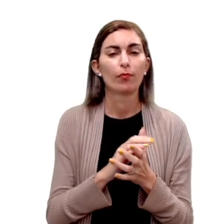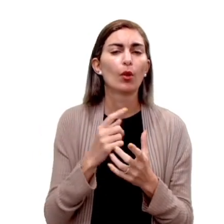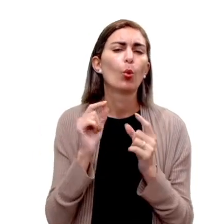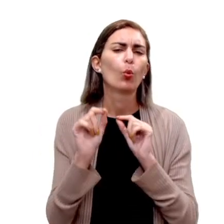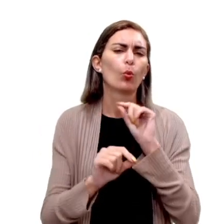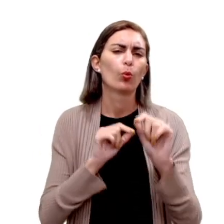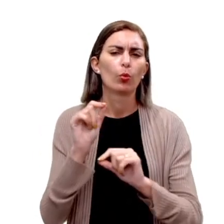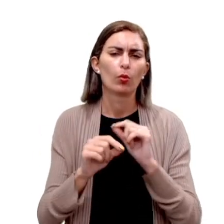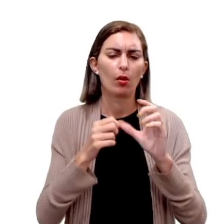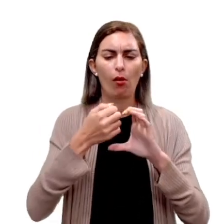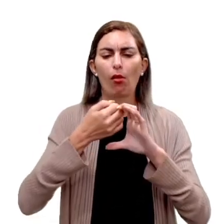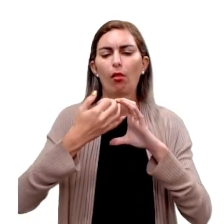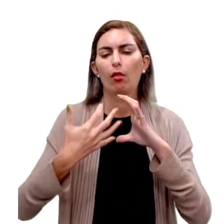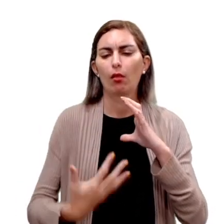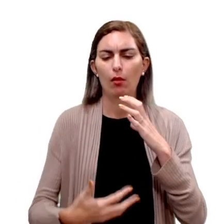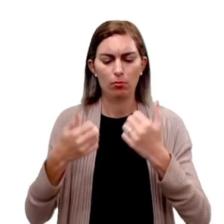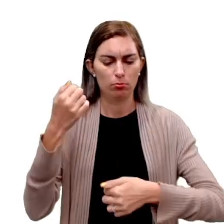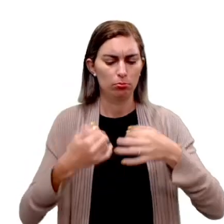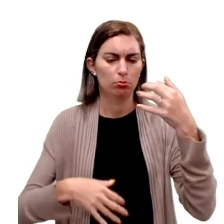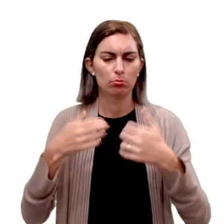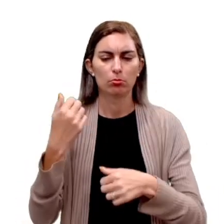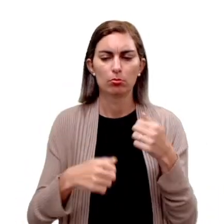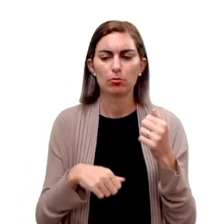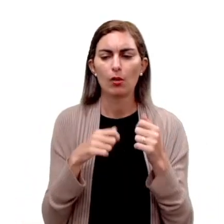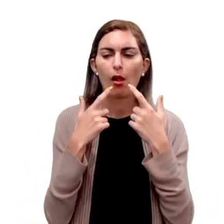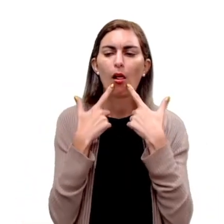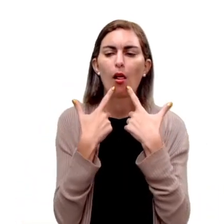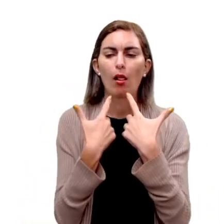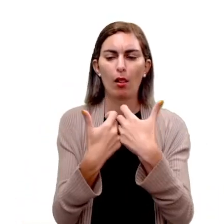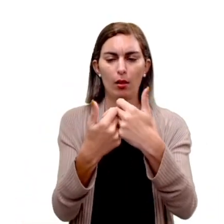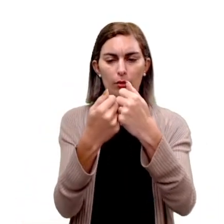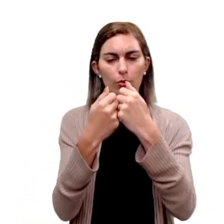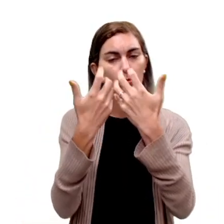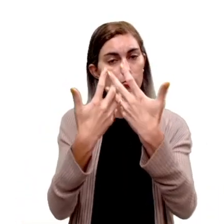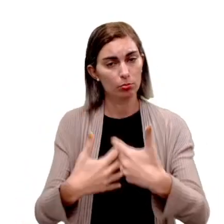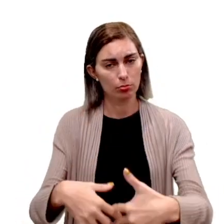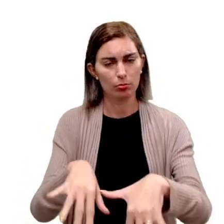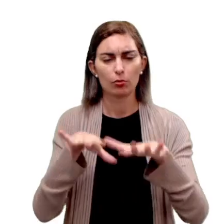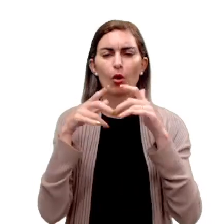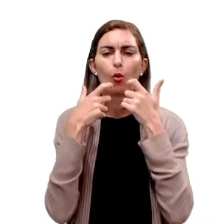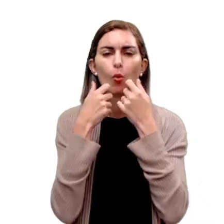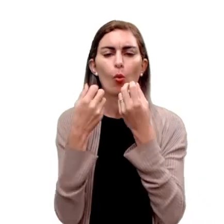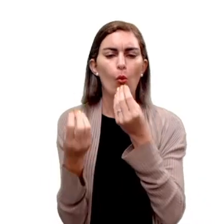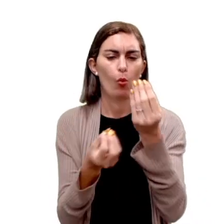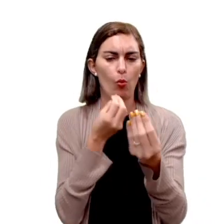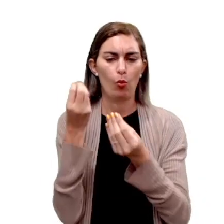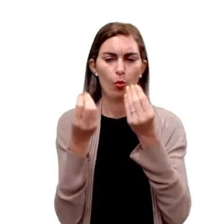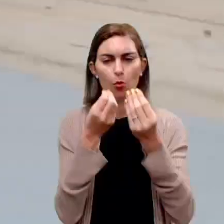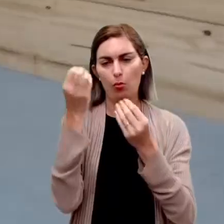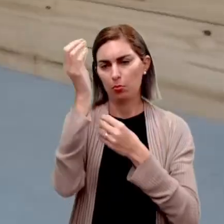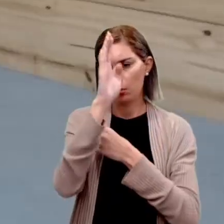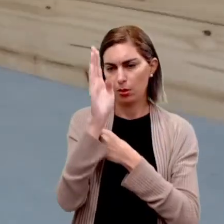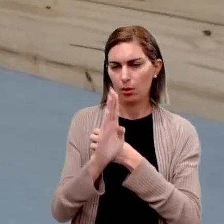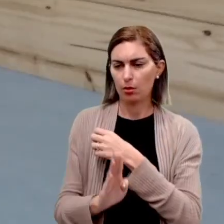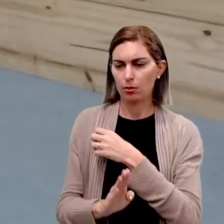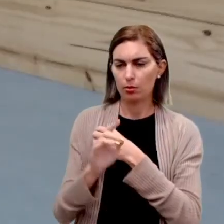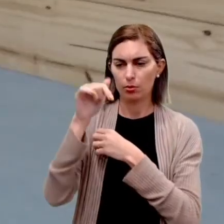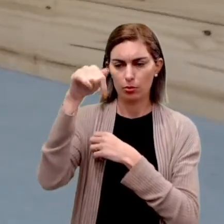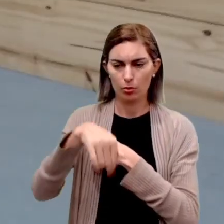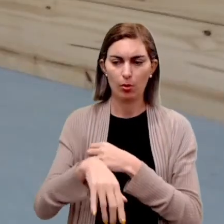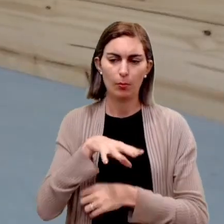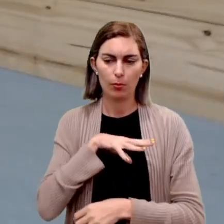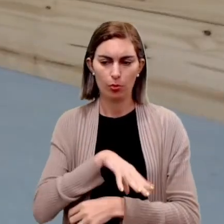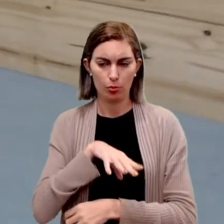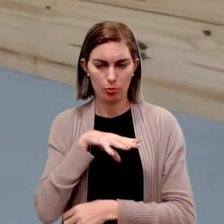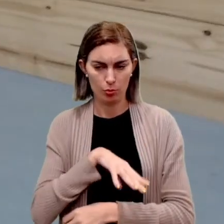uma descrição narrativa? É a linguagem natural, como nós estamos no Brasil, no caso o